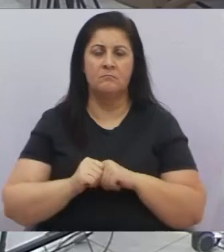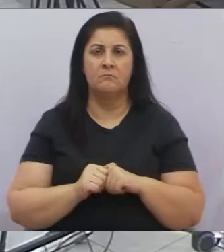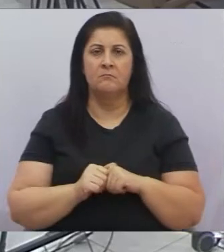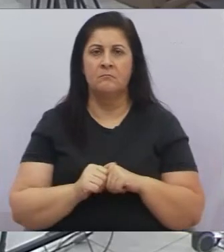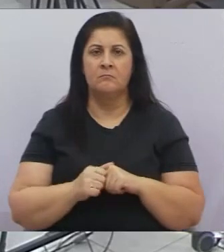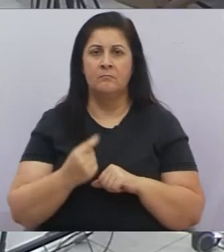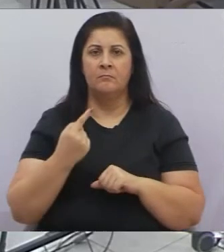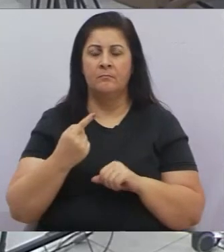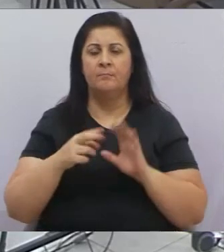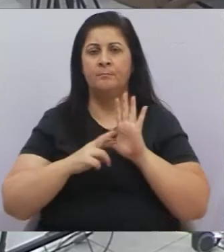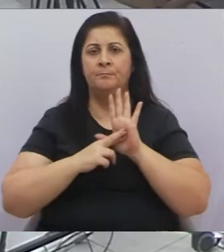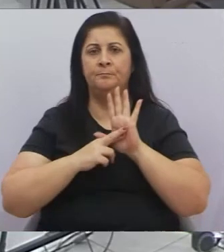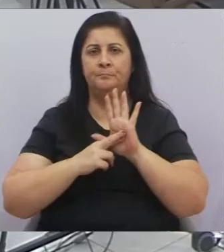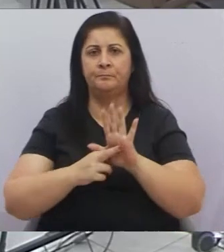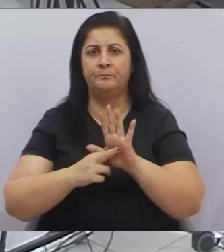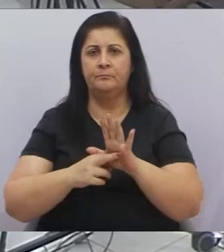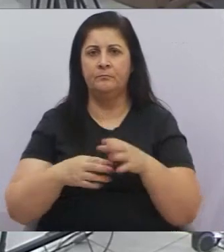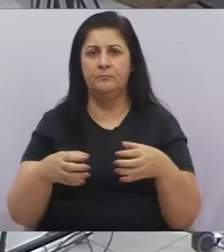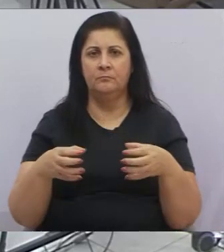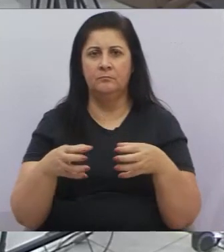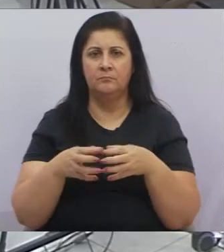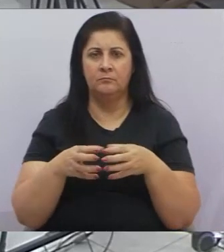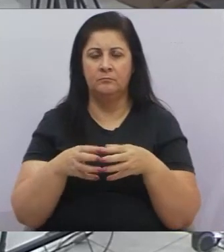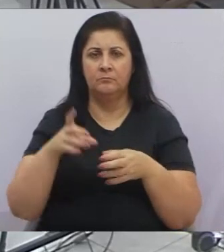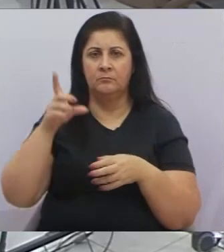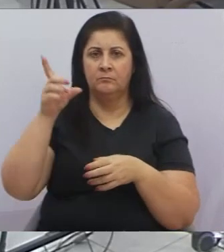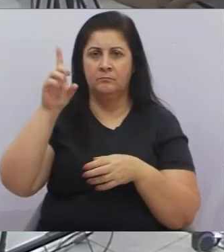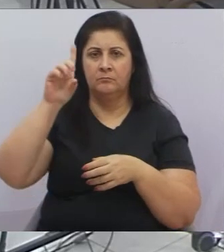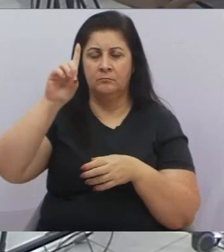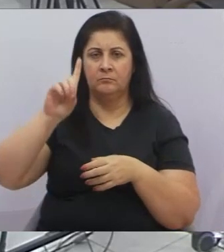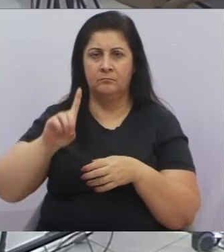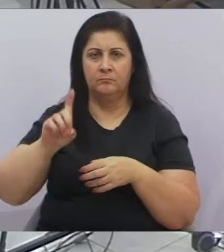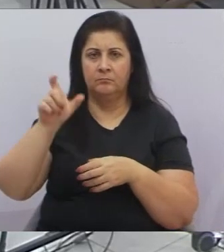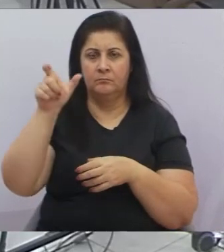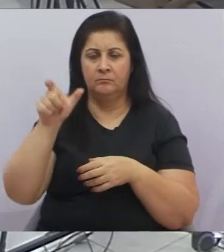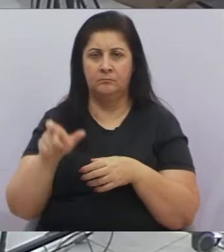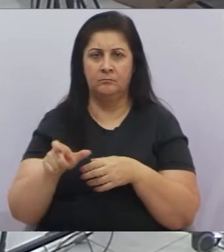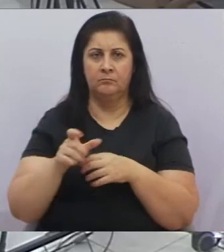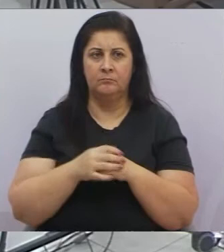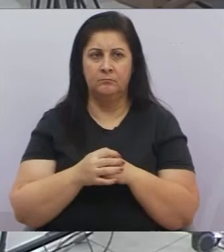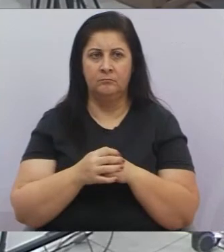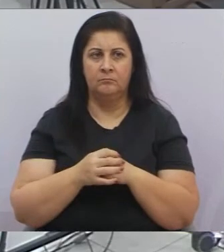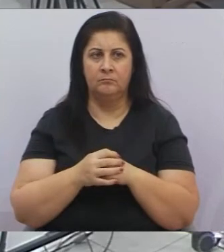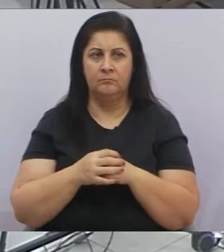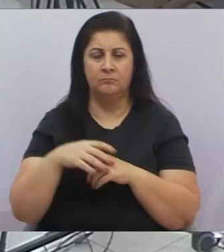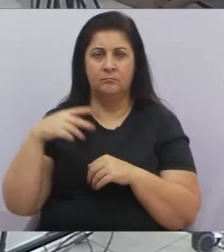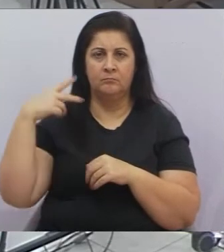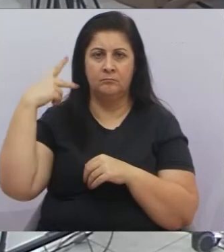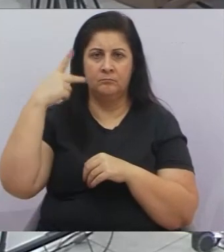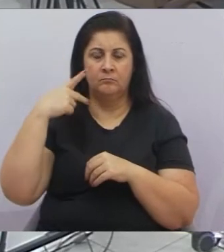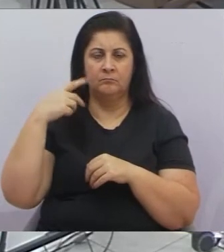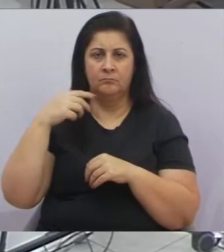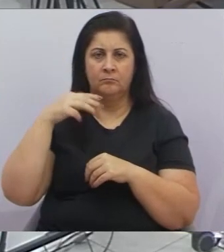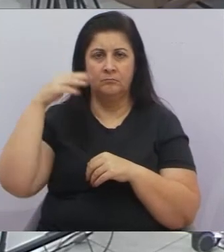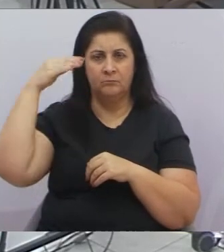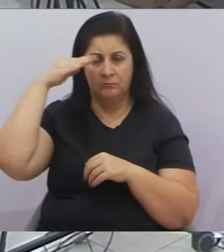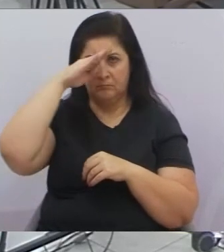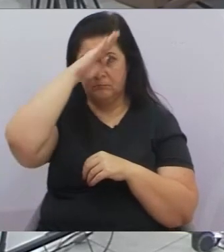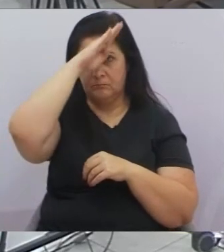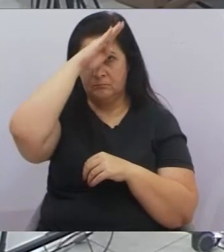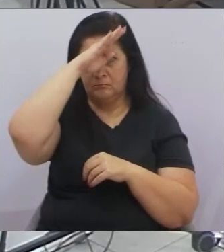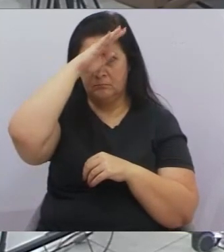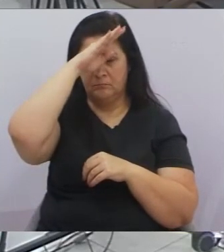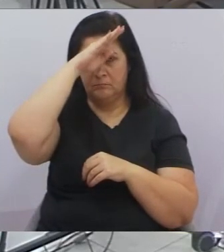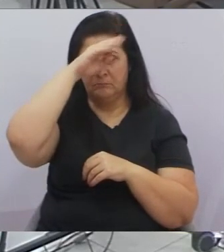1 representante da entidades promotoras de direitos humanos. Assino vereadores Maria Amélia